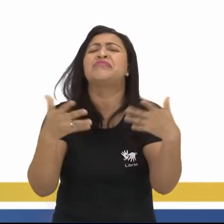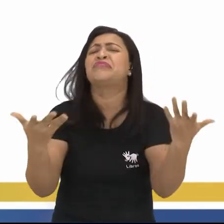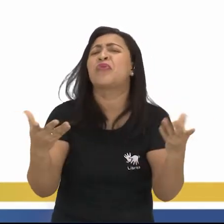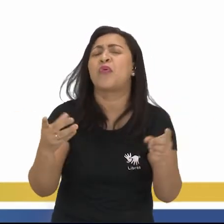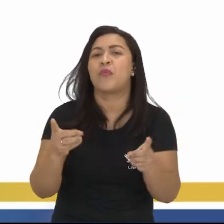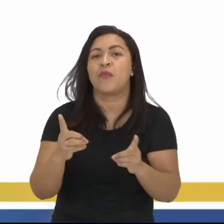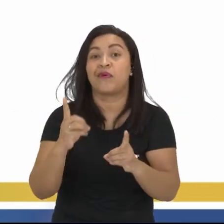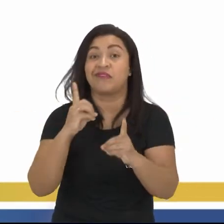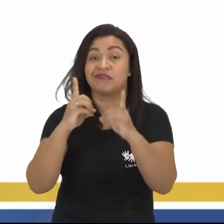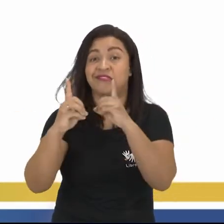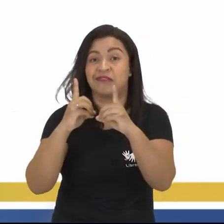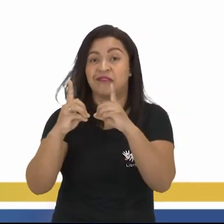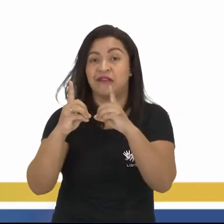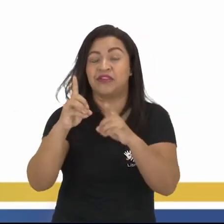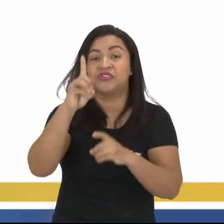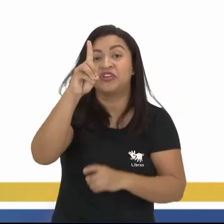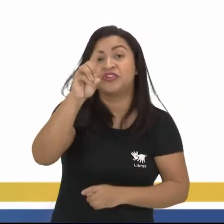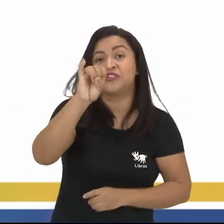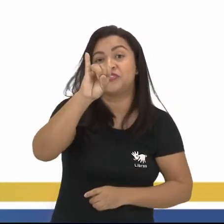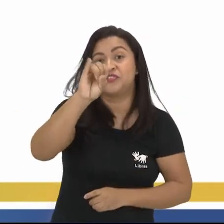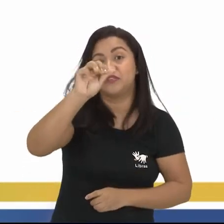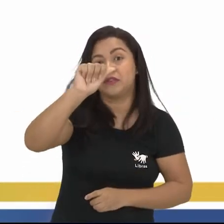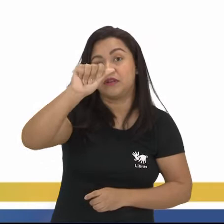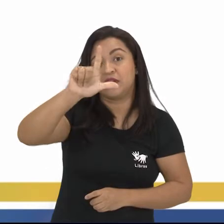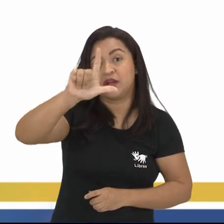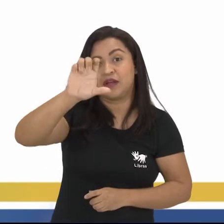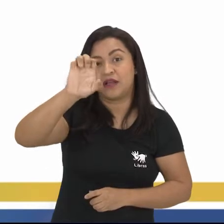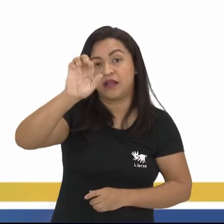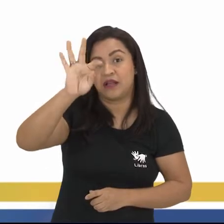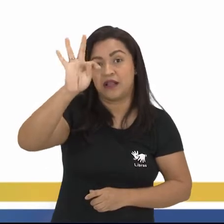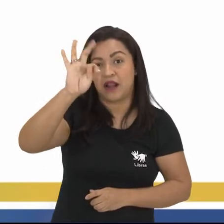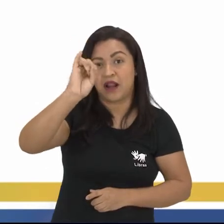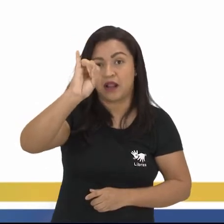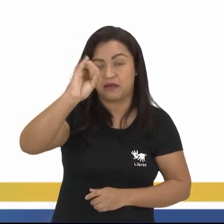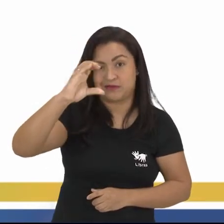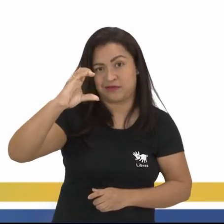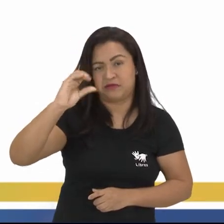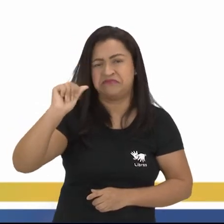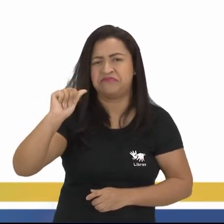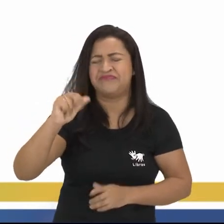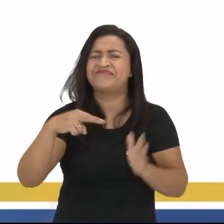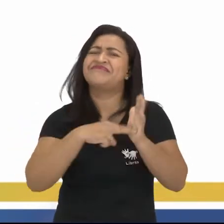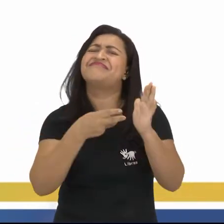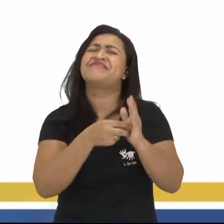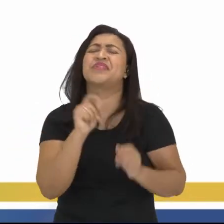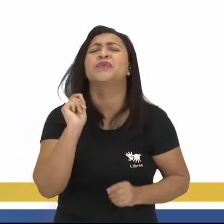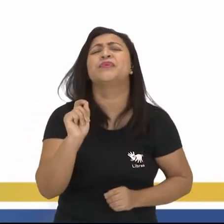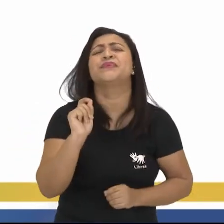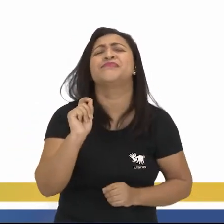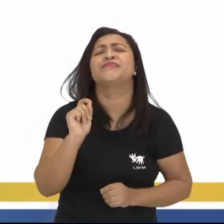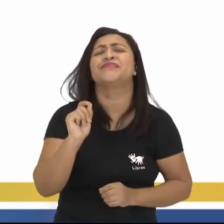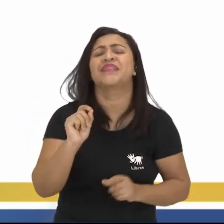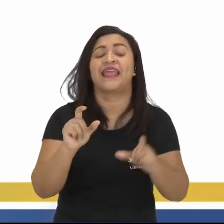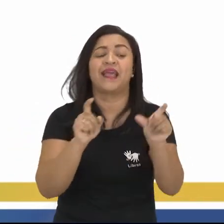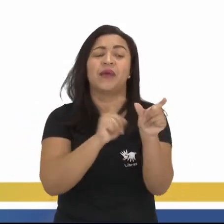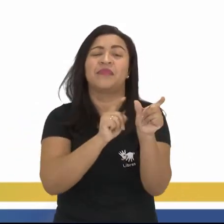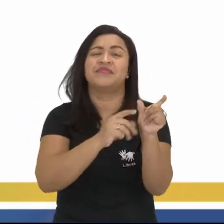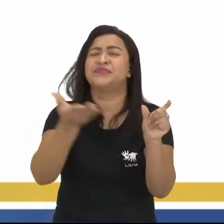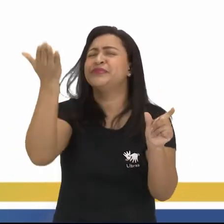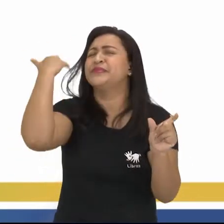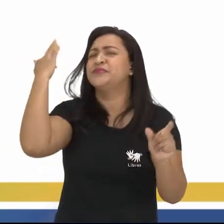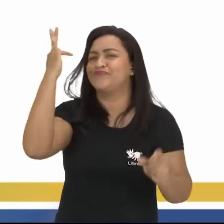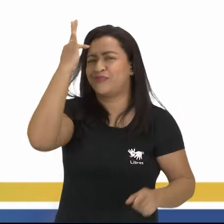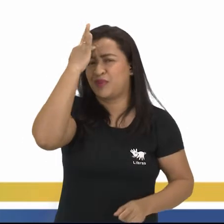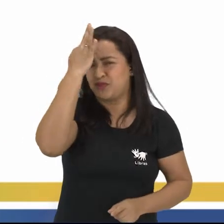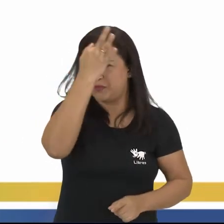usual. E o que é que significa essa palavra? Dialética é uma palavra que vem lá da filosofia. E ela